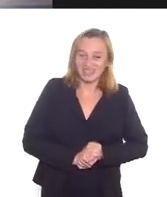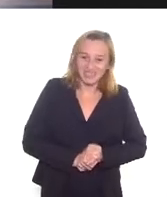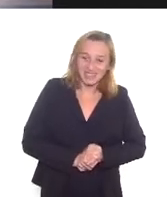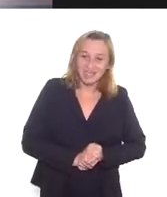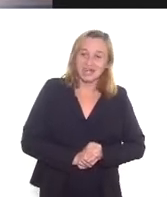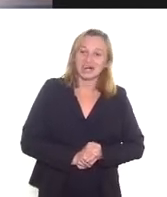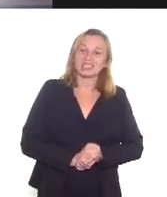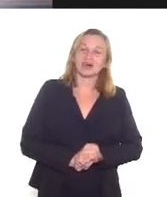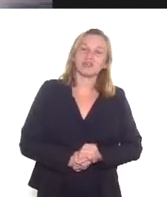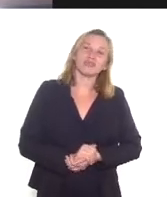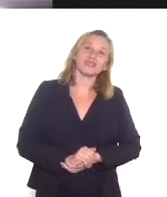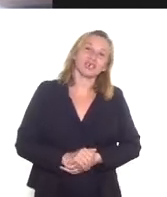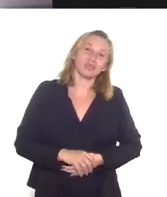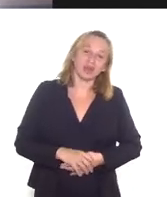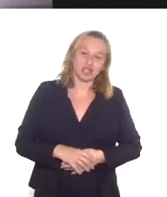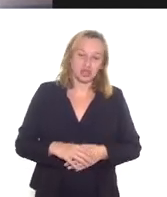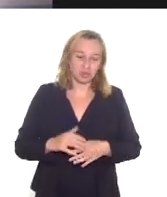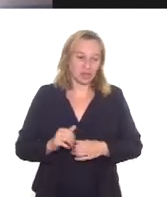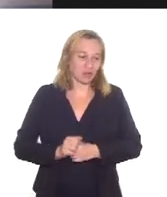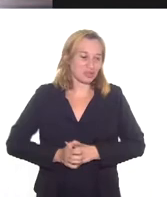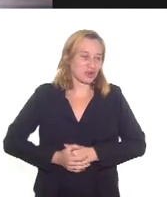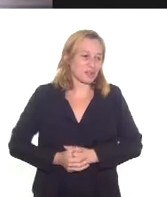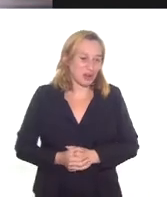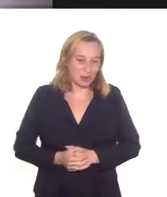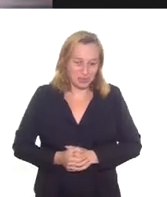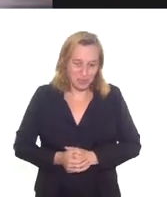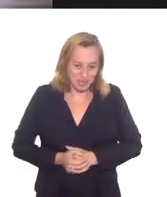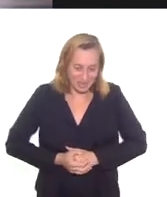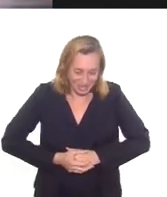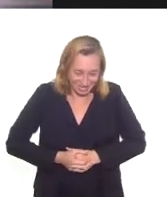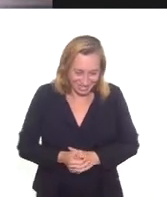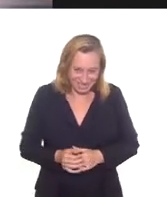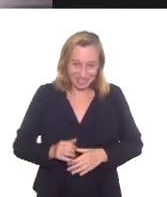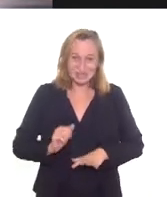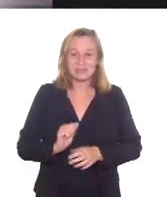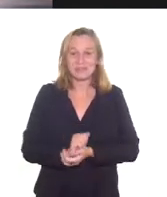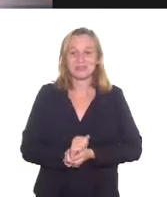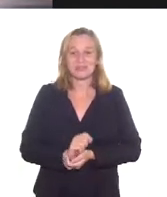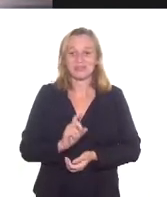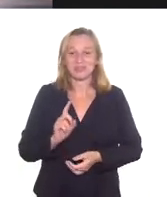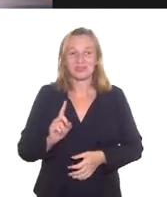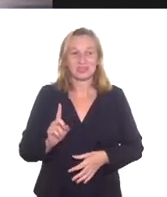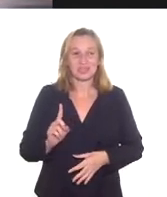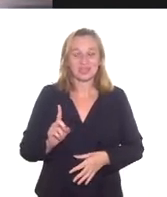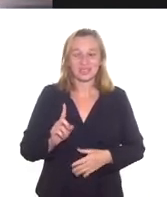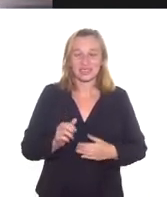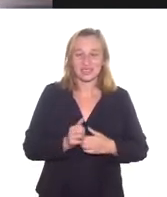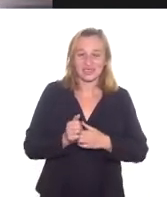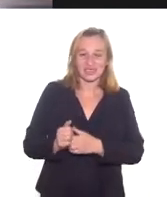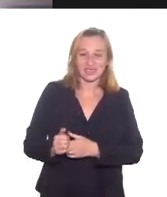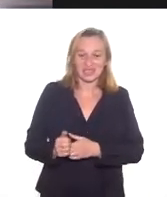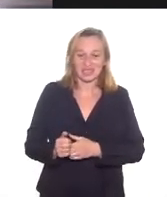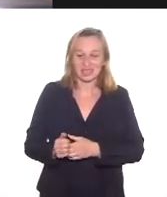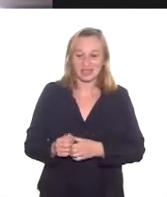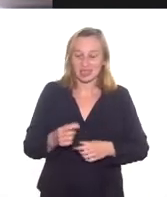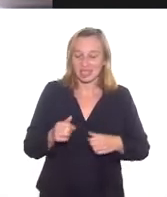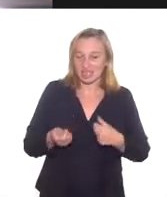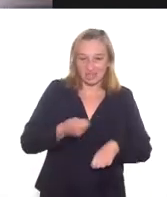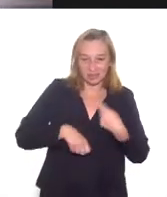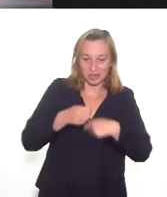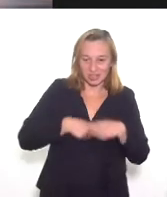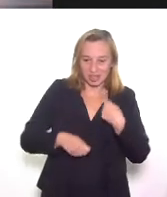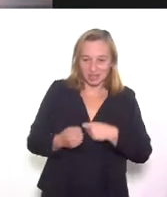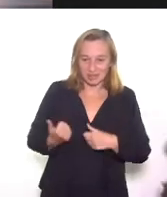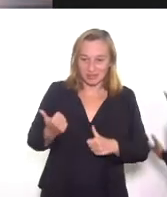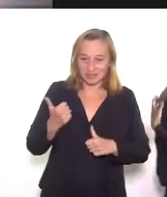mais para ter prêmio. Ora, isso é um absurdo, isso não é falar sério, isso não é dirigir, não é gerenciar, não é ser